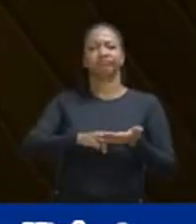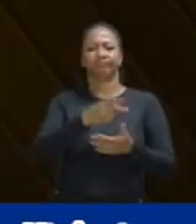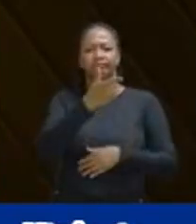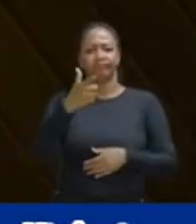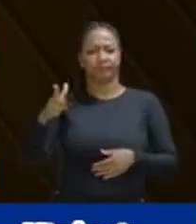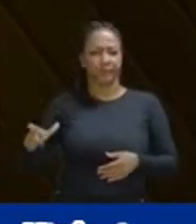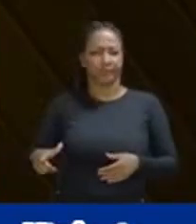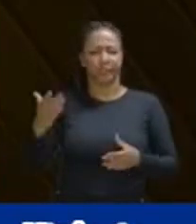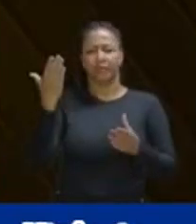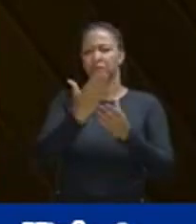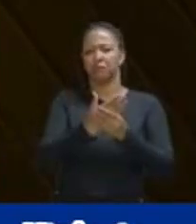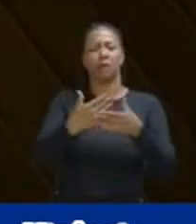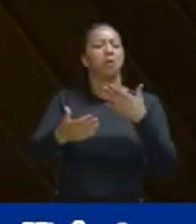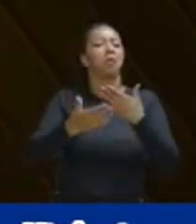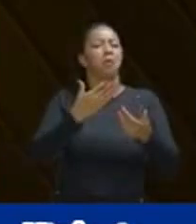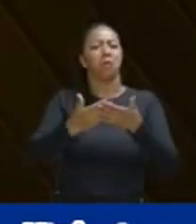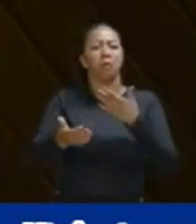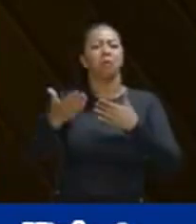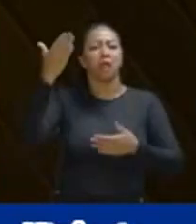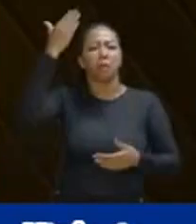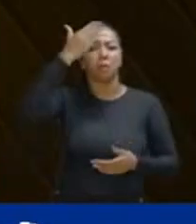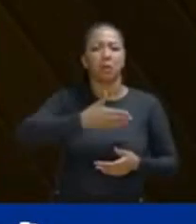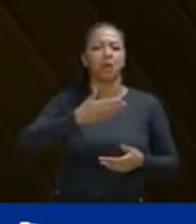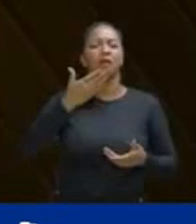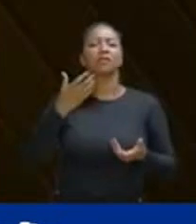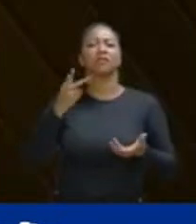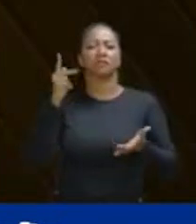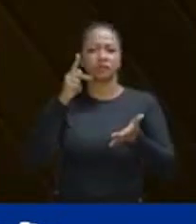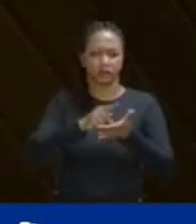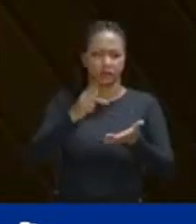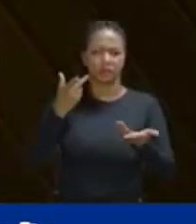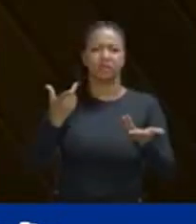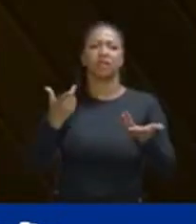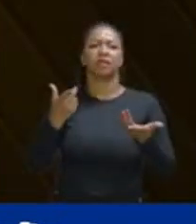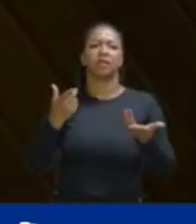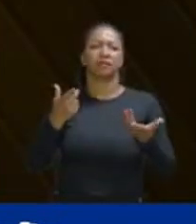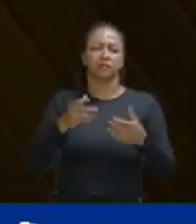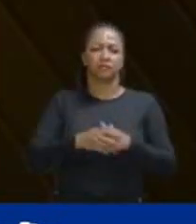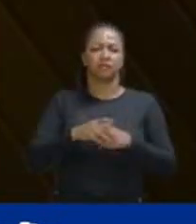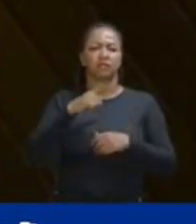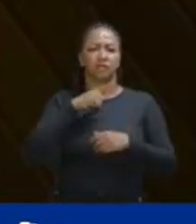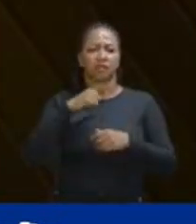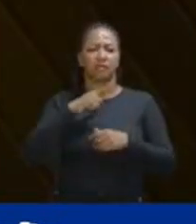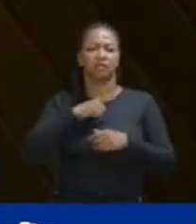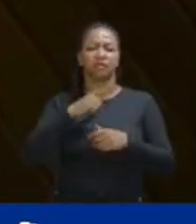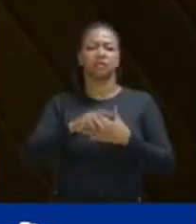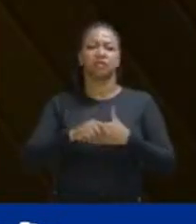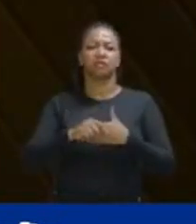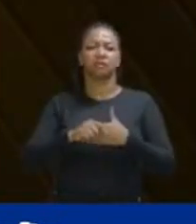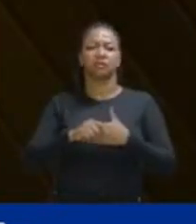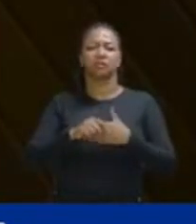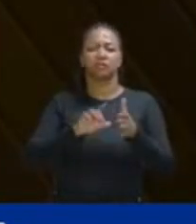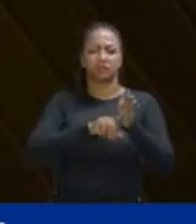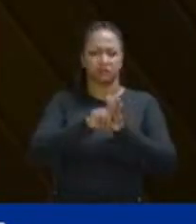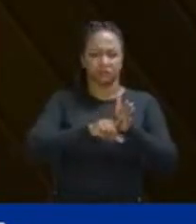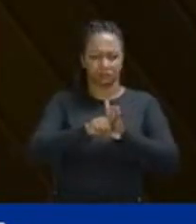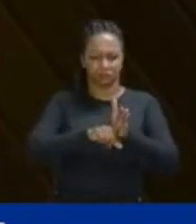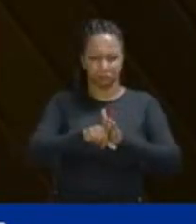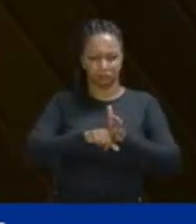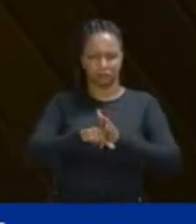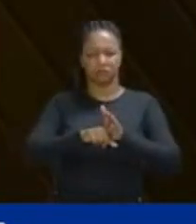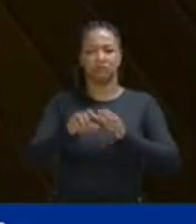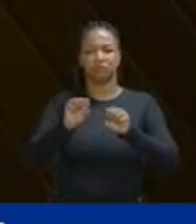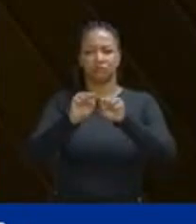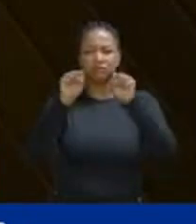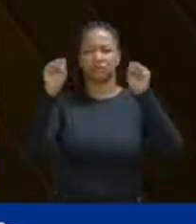não consta dos autos qualquer prova de que a diligência, de fato, foi cumprida. Há apenas o espelho de consulta ao módulo interno